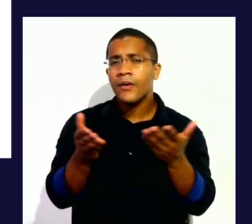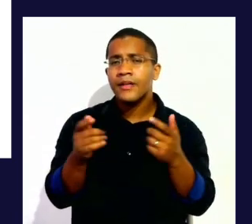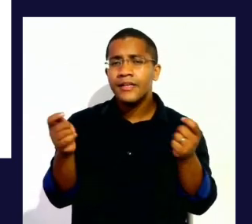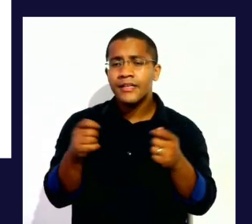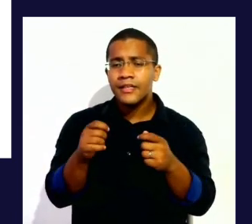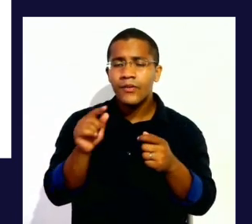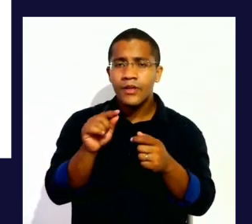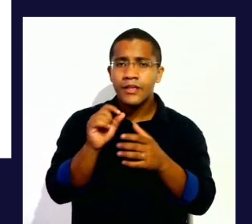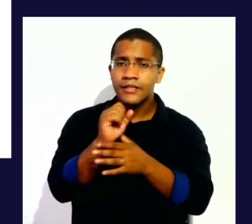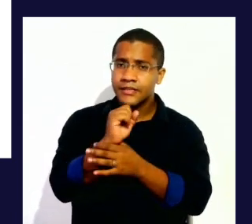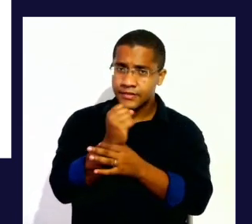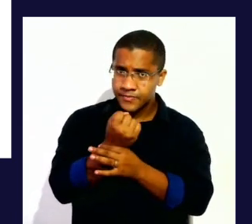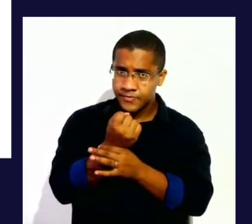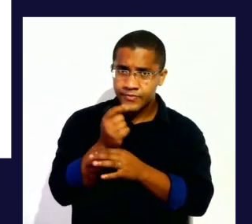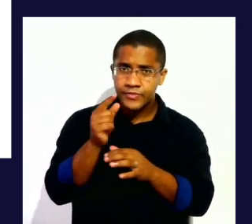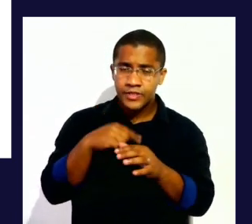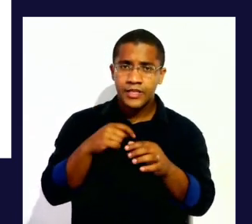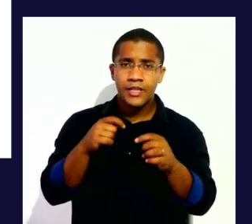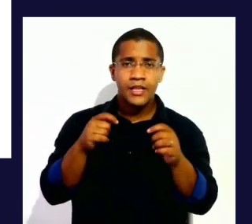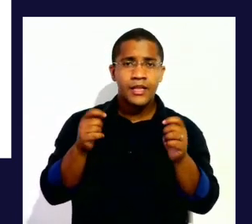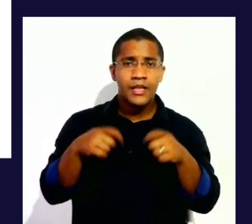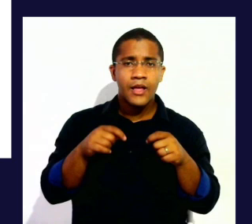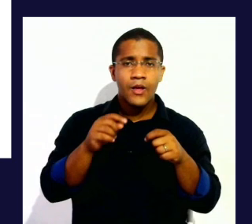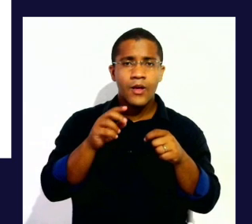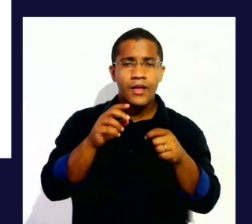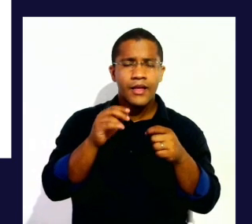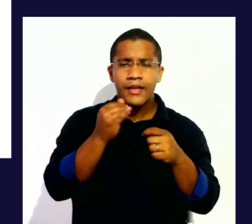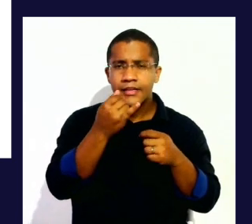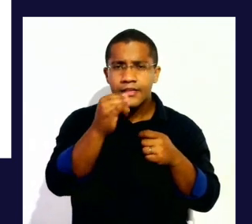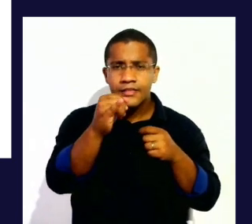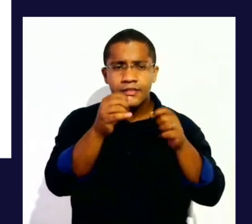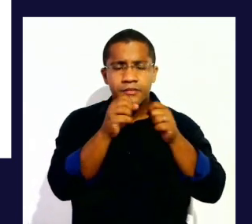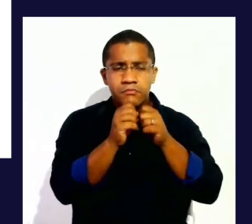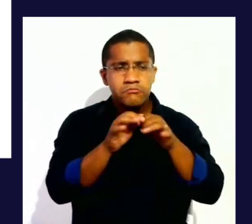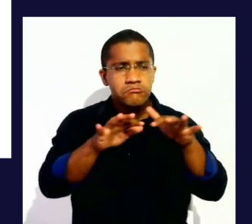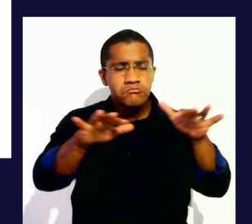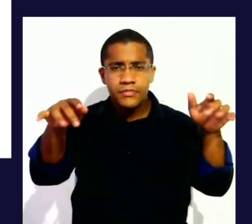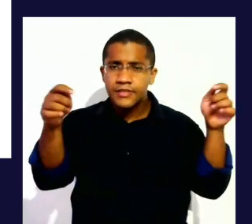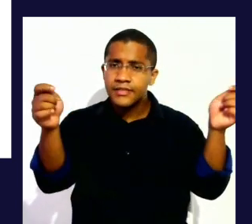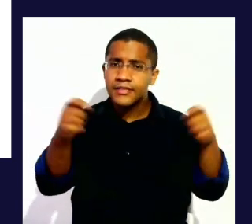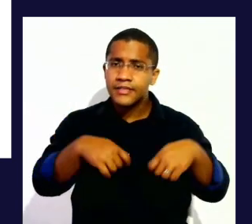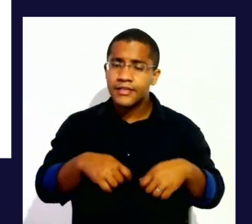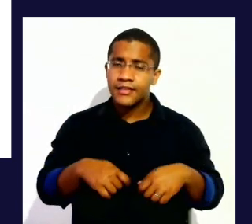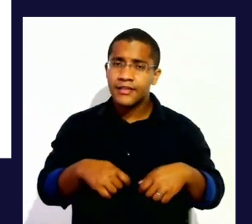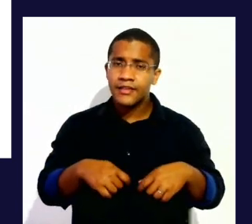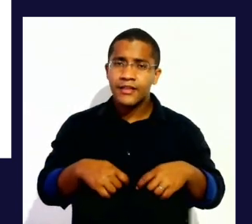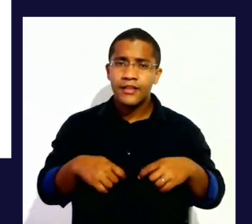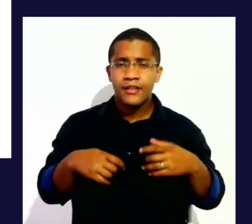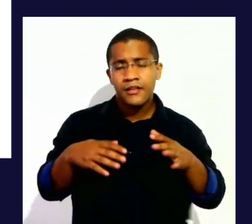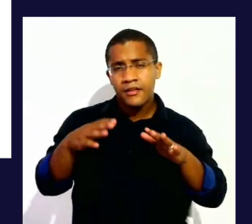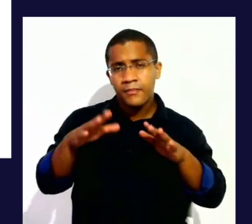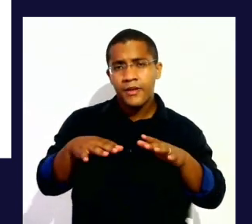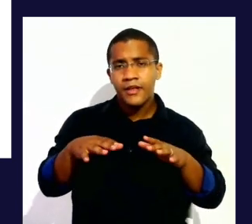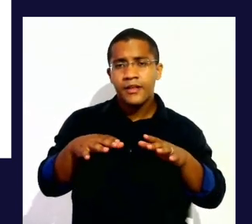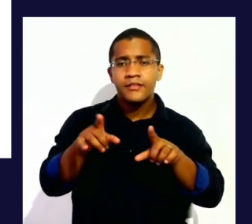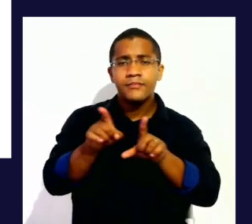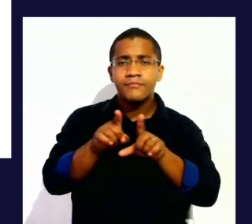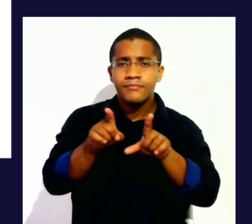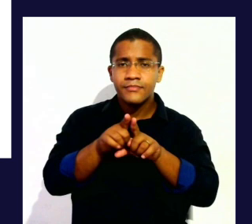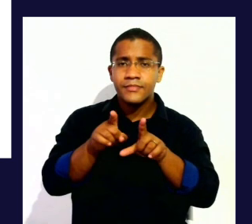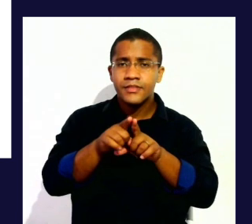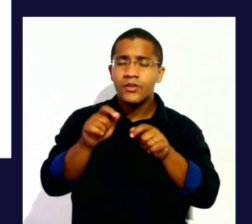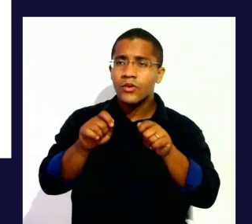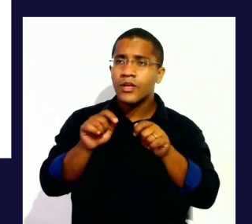possível garantir o fornecimento de energia por meio de fontes variadas e complementares, além